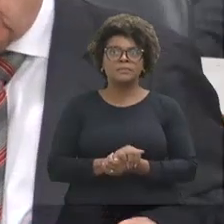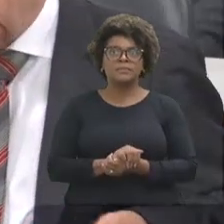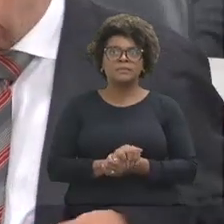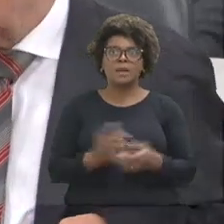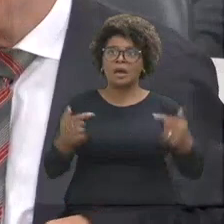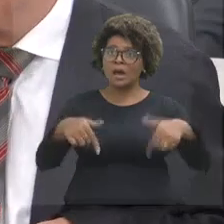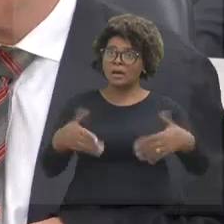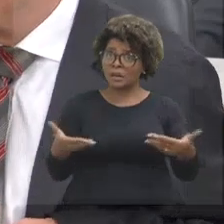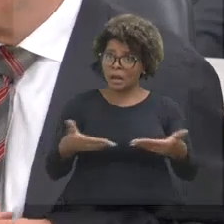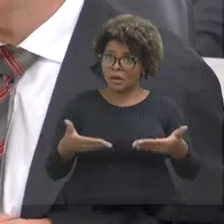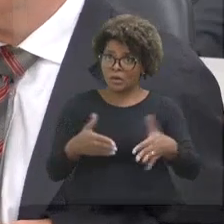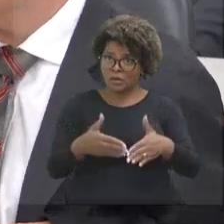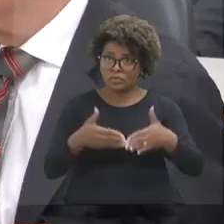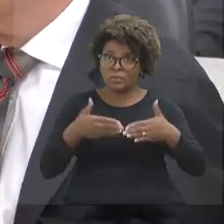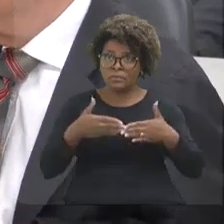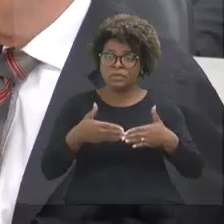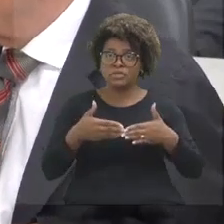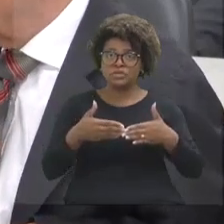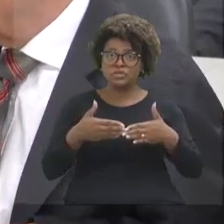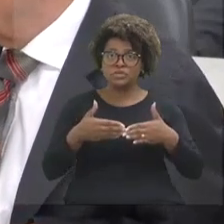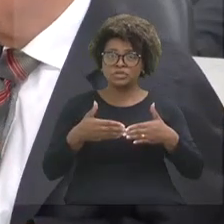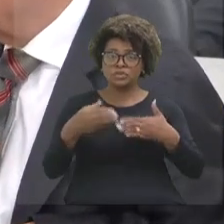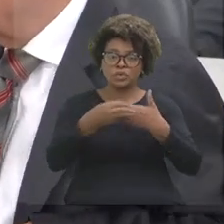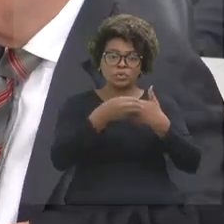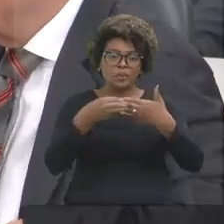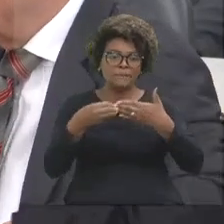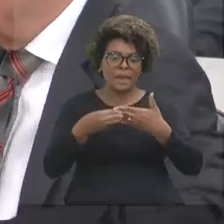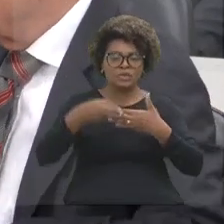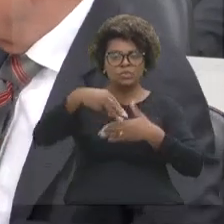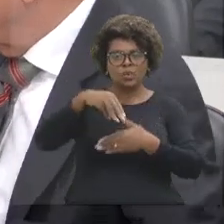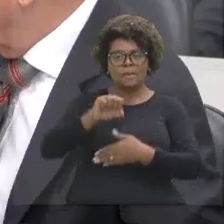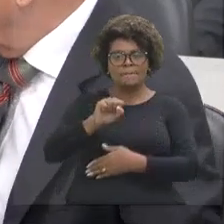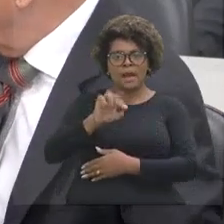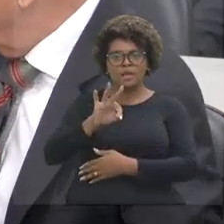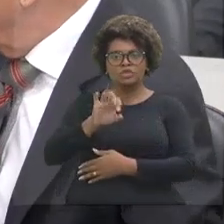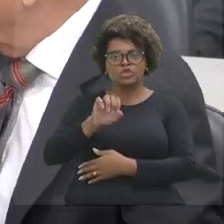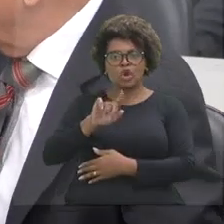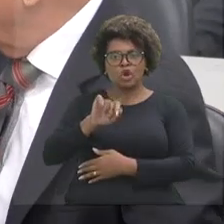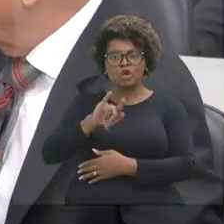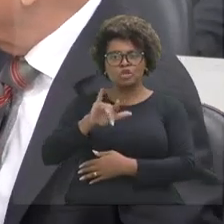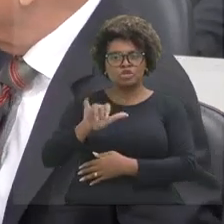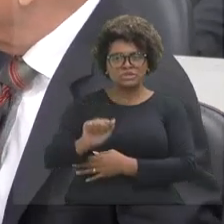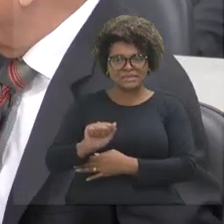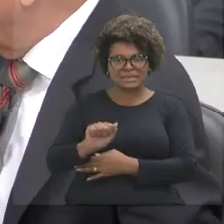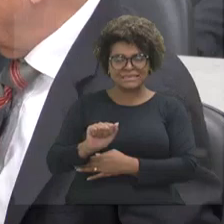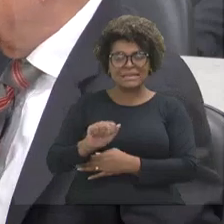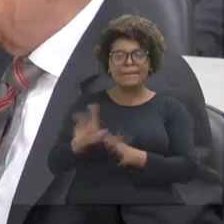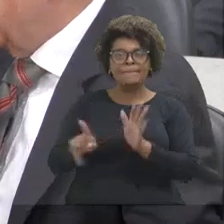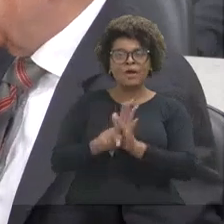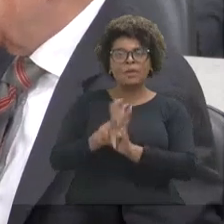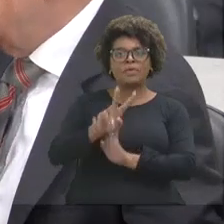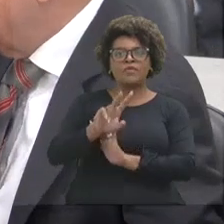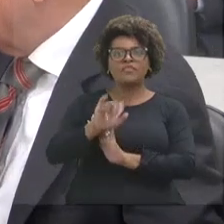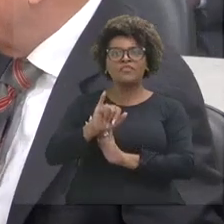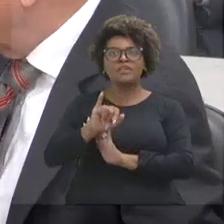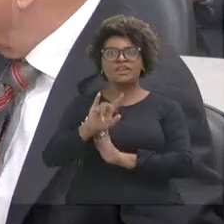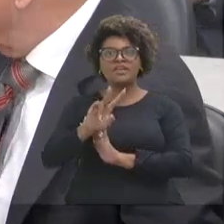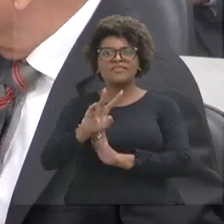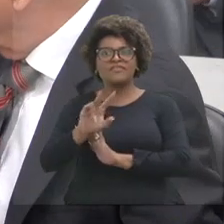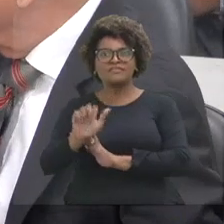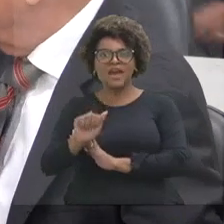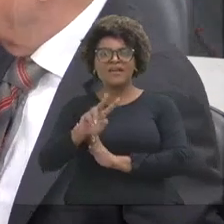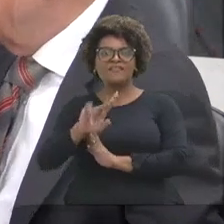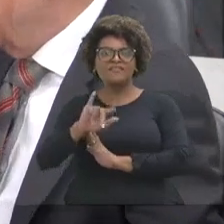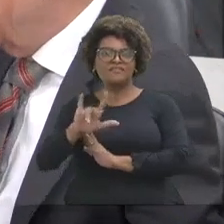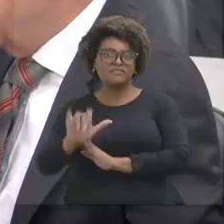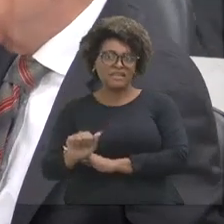com um pedido de mastologista do Viva a vida de Brasília de Minas onde uma moógrafo de lá ele tem 15 anos